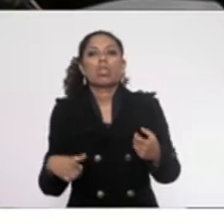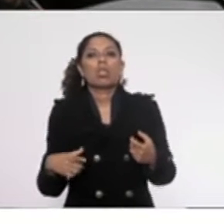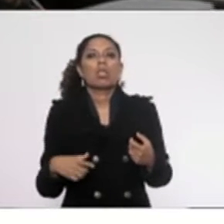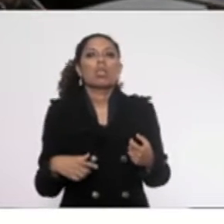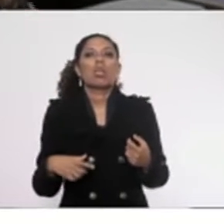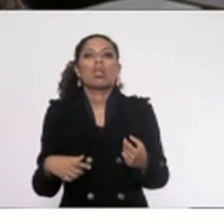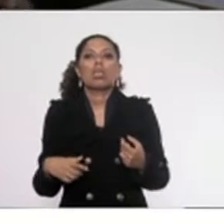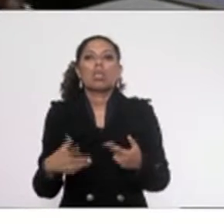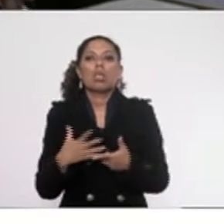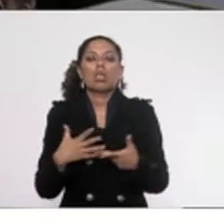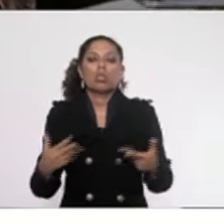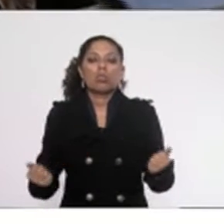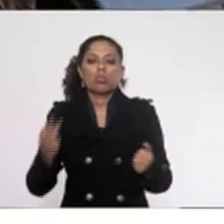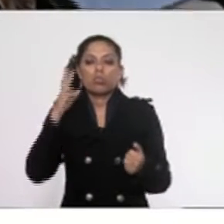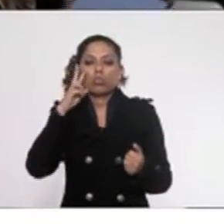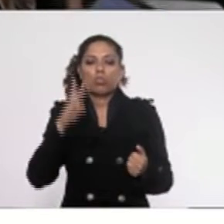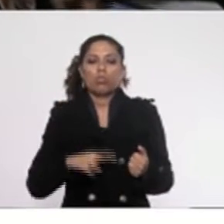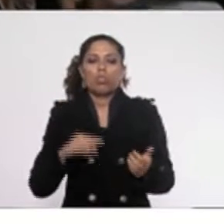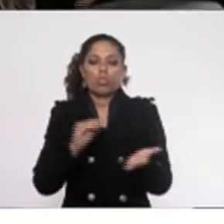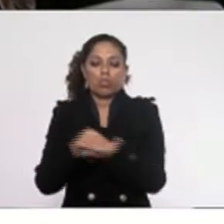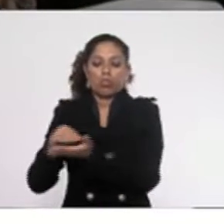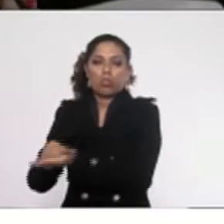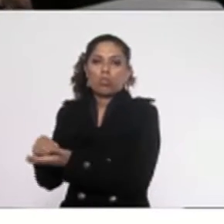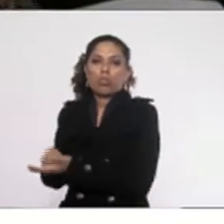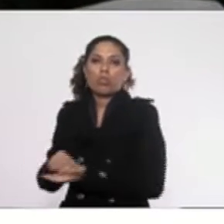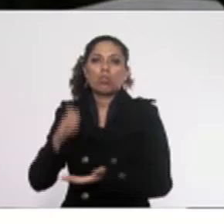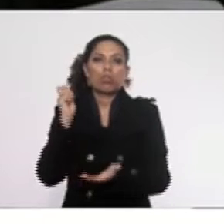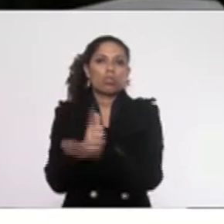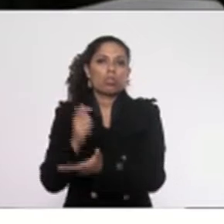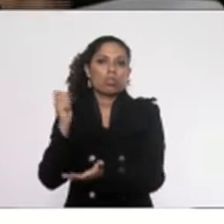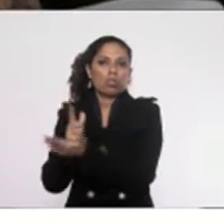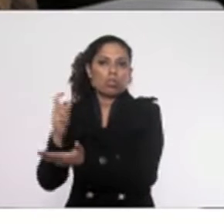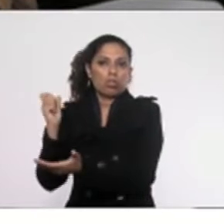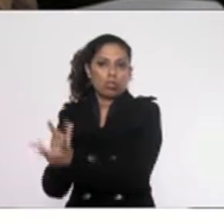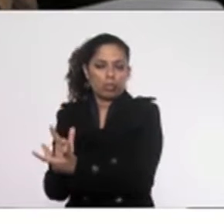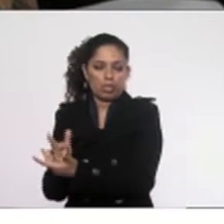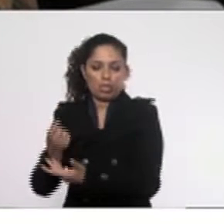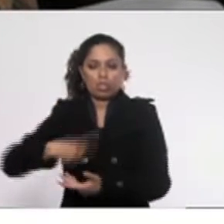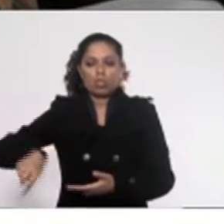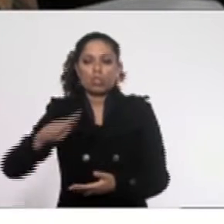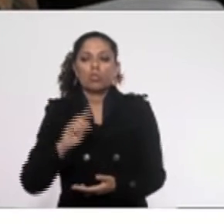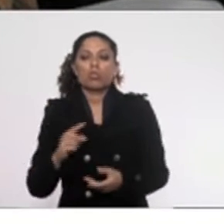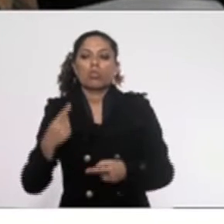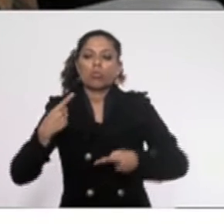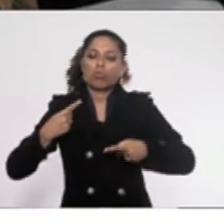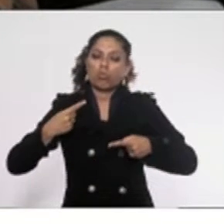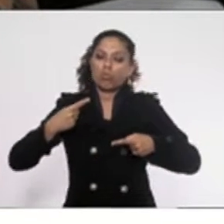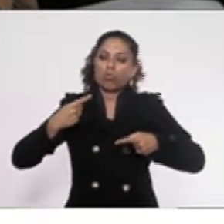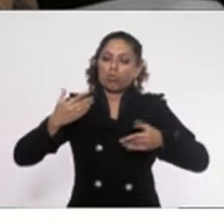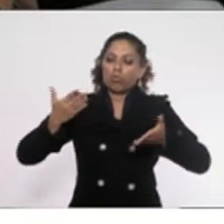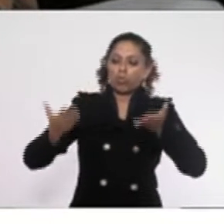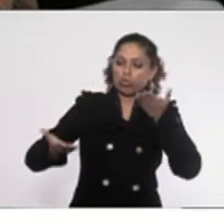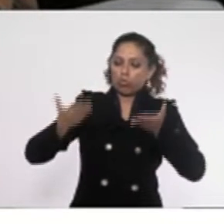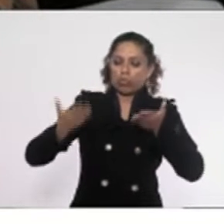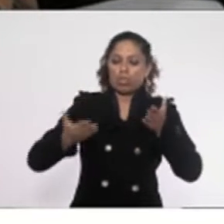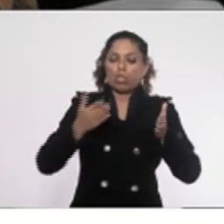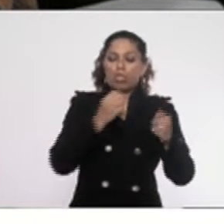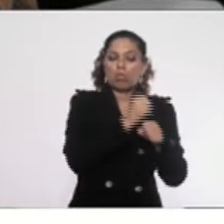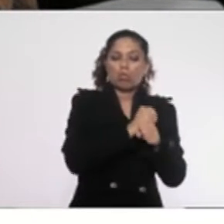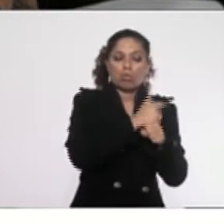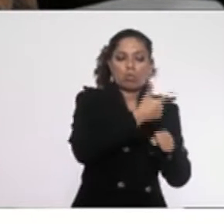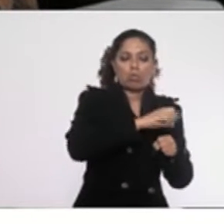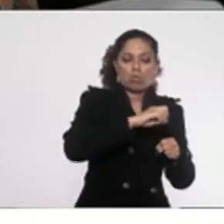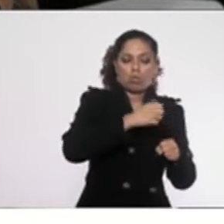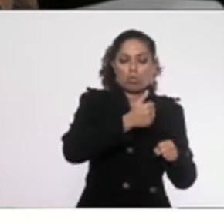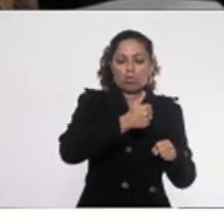gente considera restos a pagar. Se nós compararmos o ano de 2012 com o